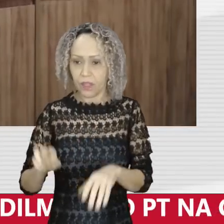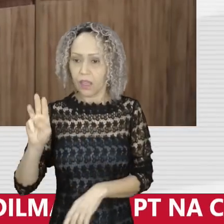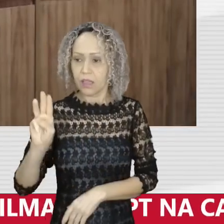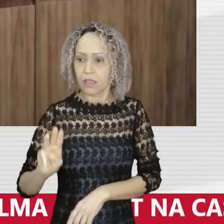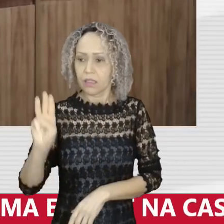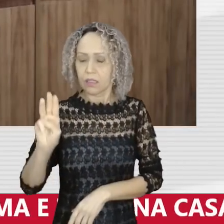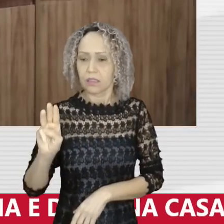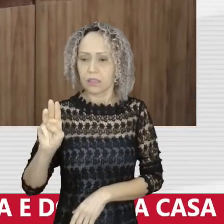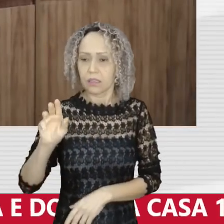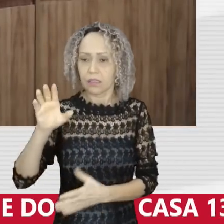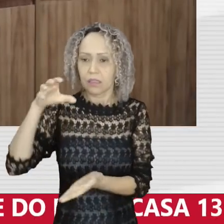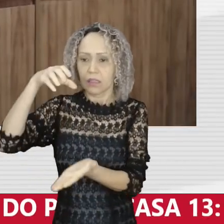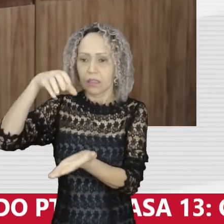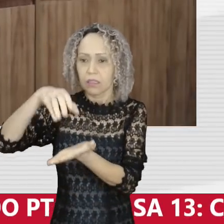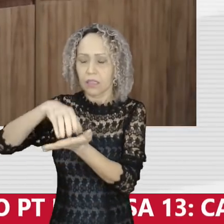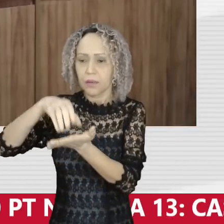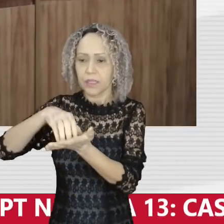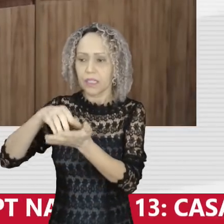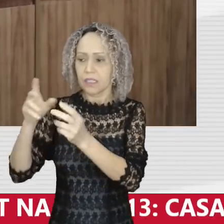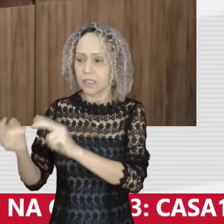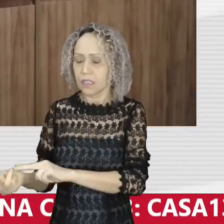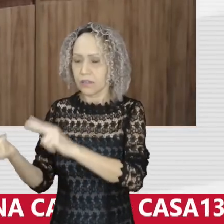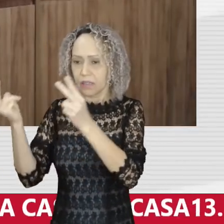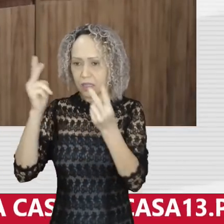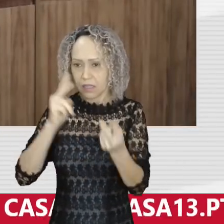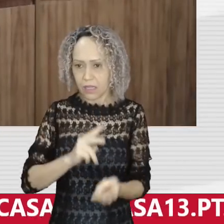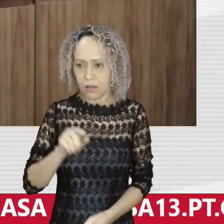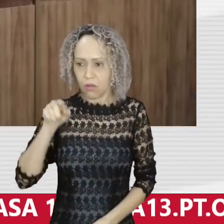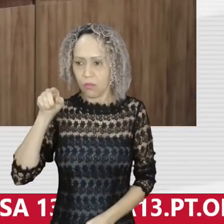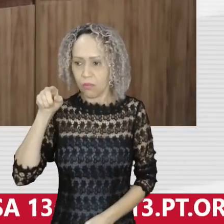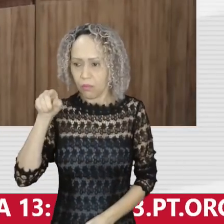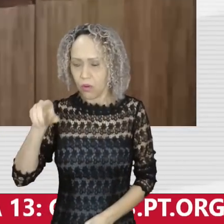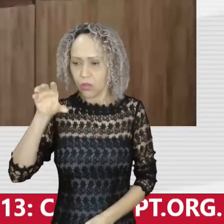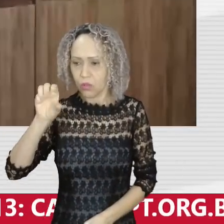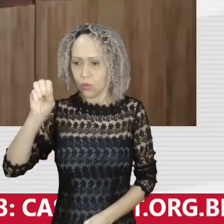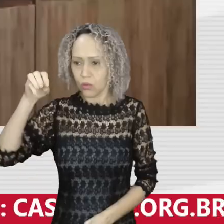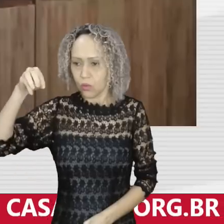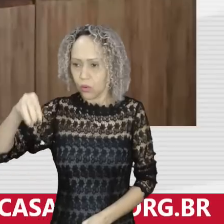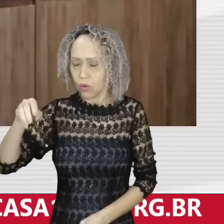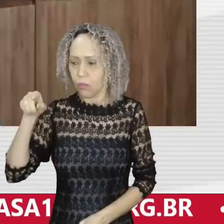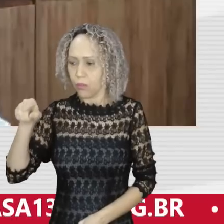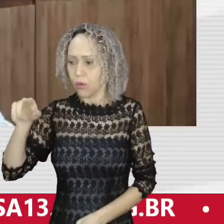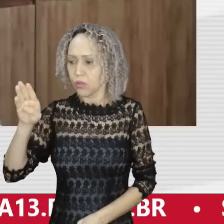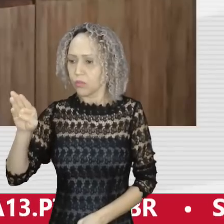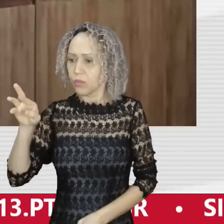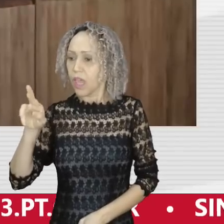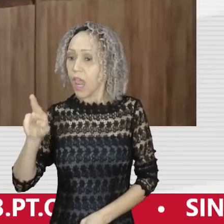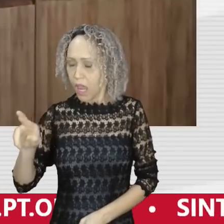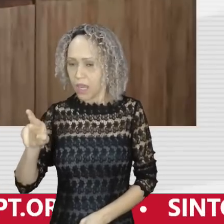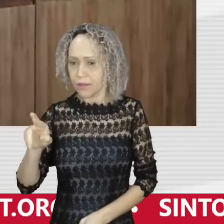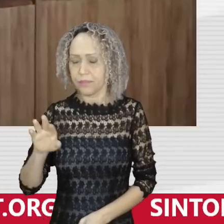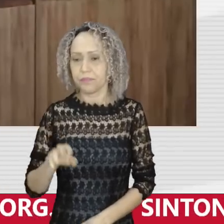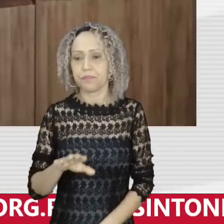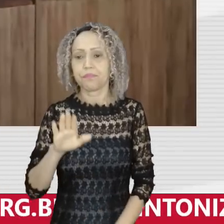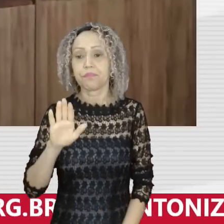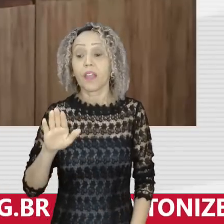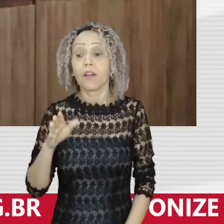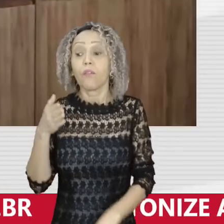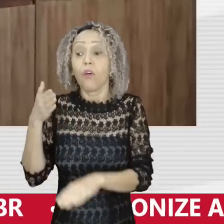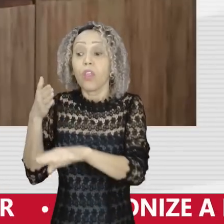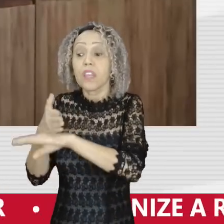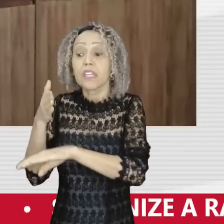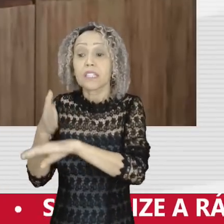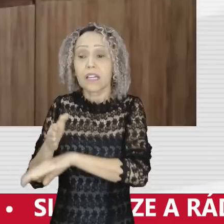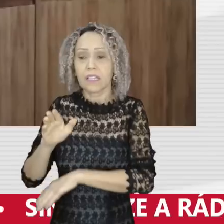gabinete de transição.com.br, entra nesse site, e ali você vai chegando até